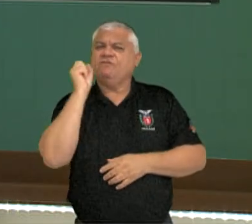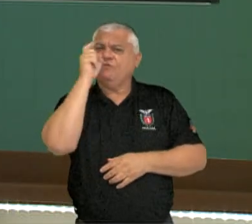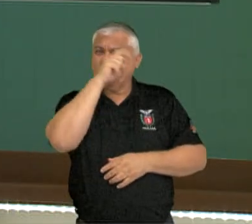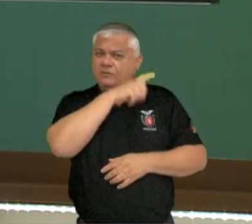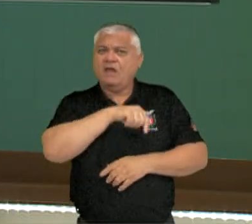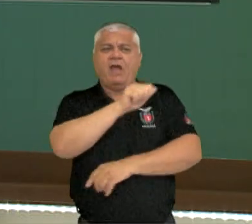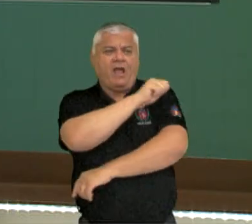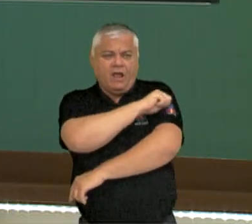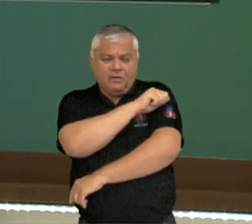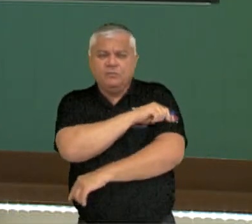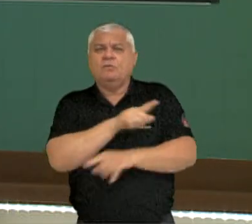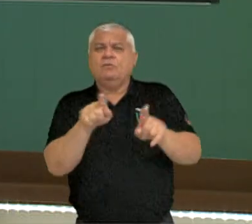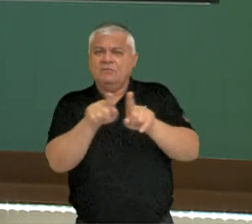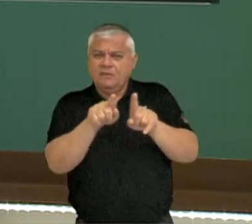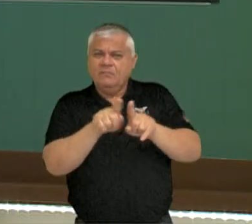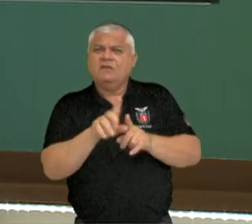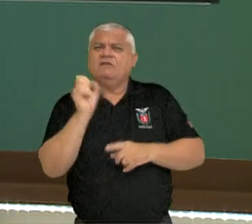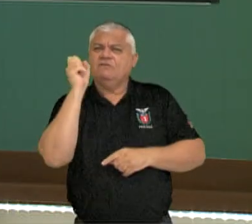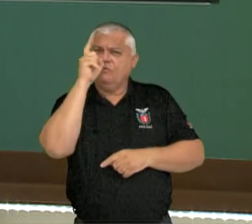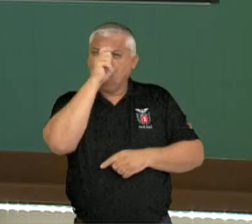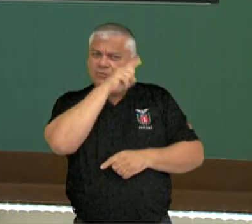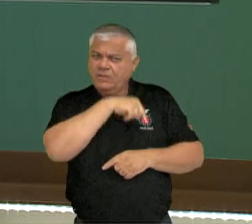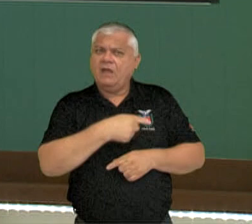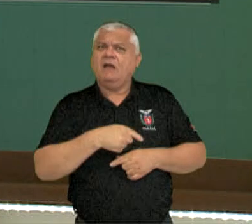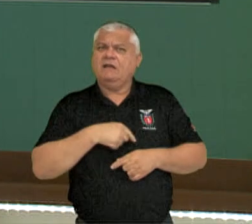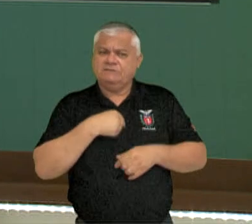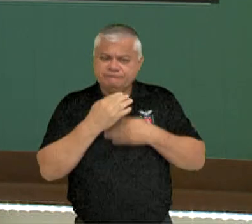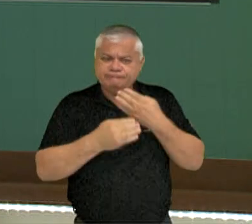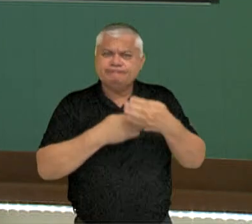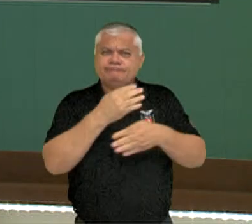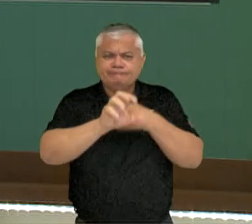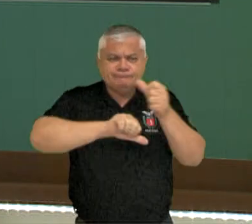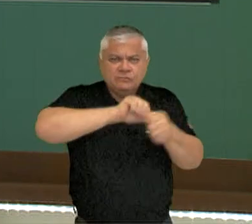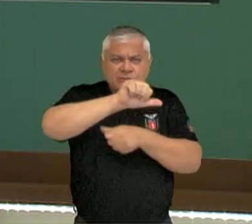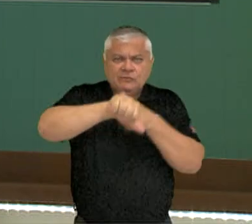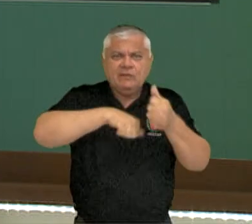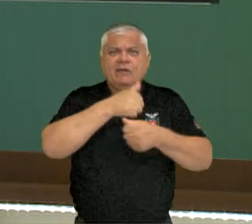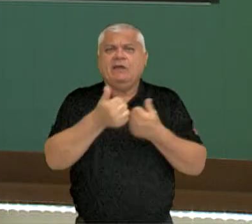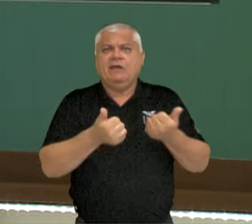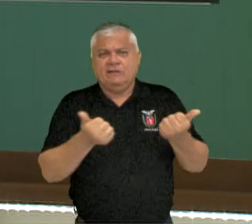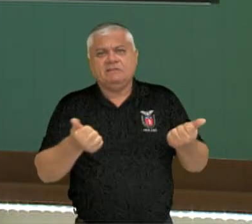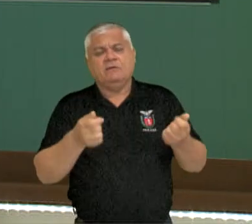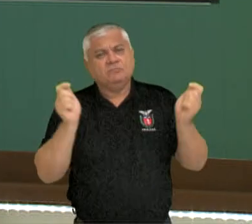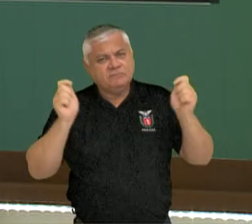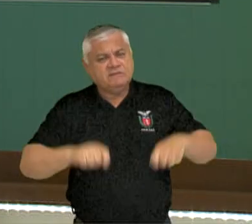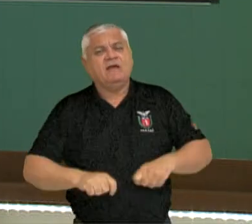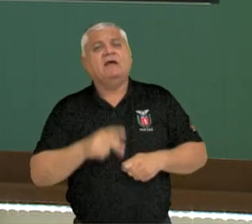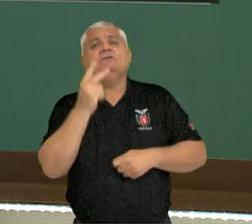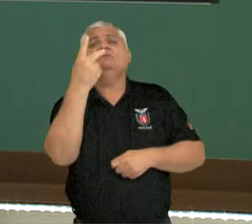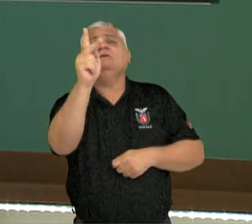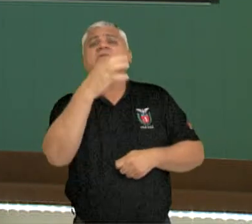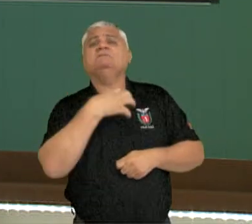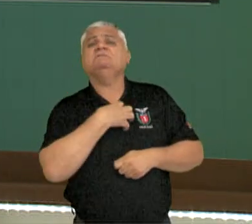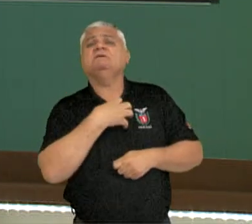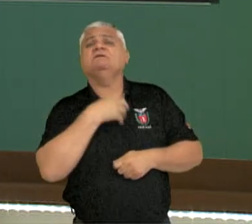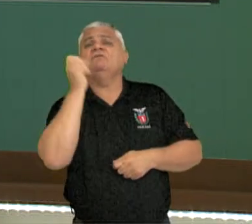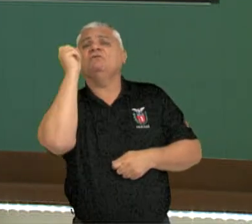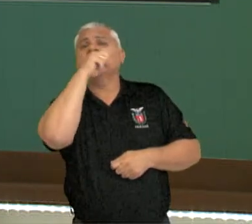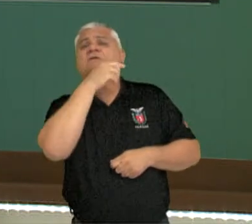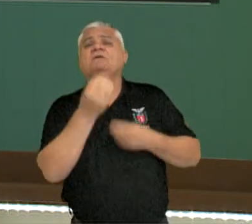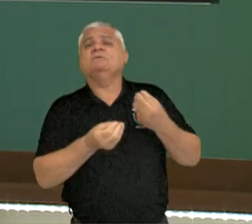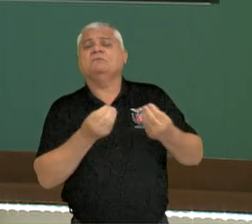nós estamos tendo dificuldades nessa nova metodologia de ensino. Coloca ali também as suas dificuldades.